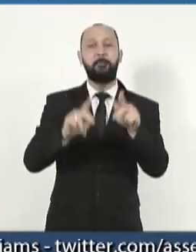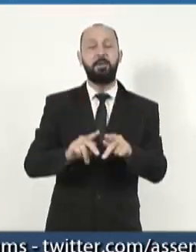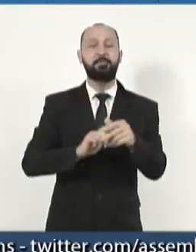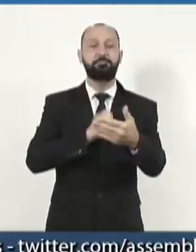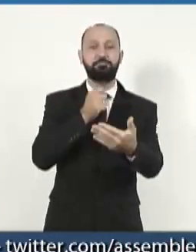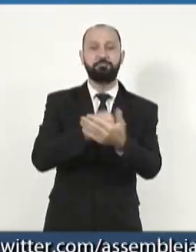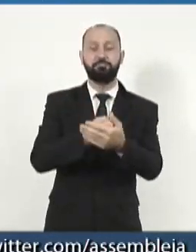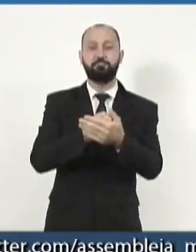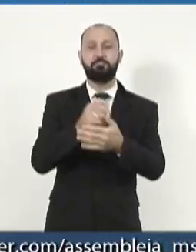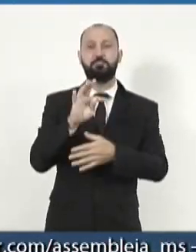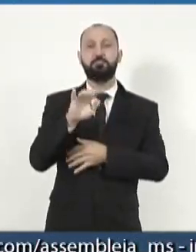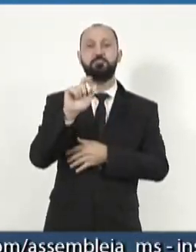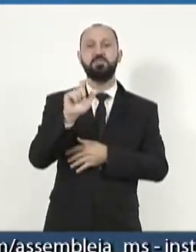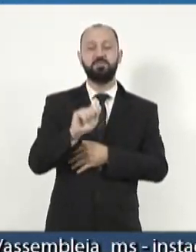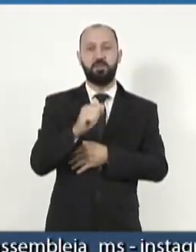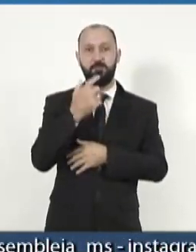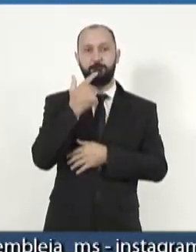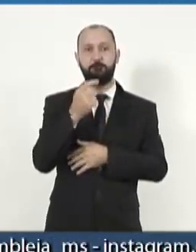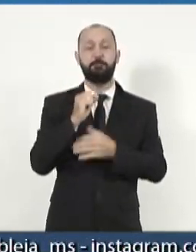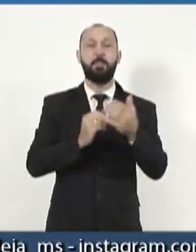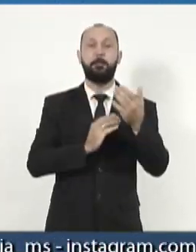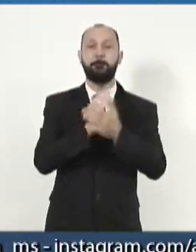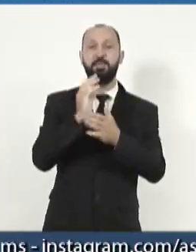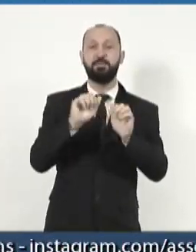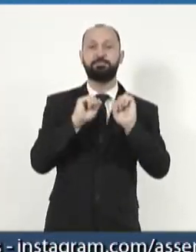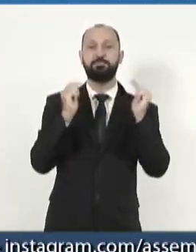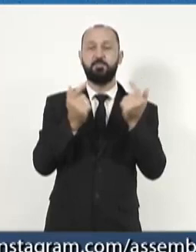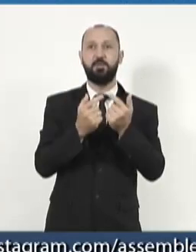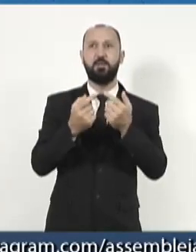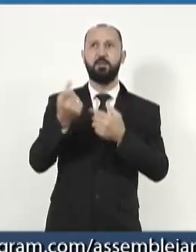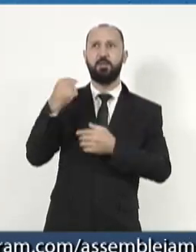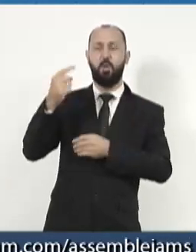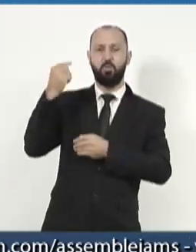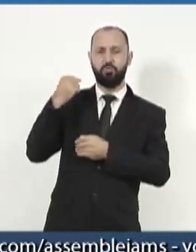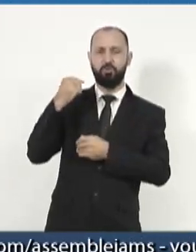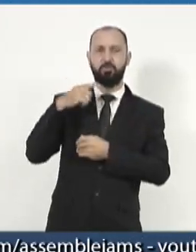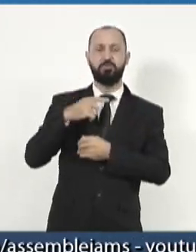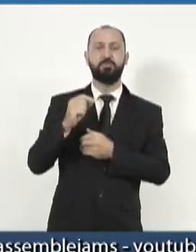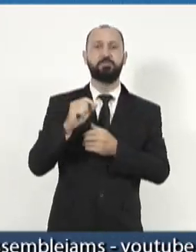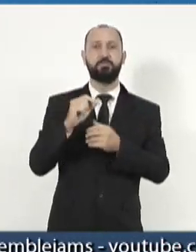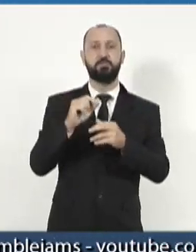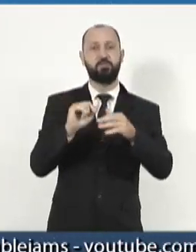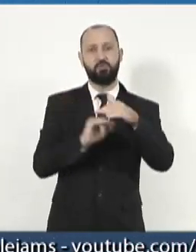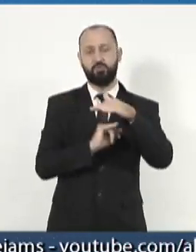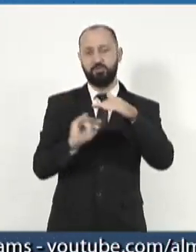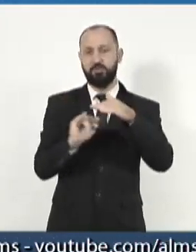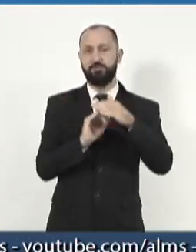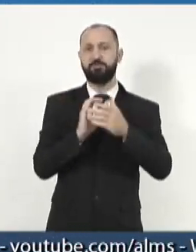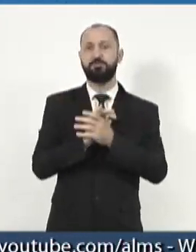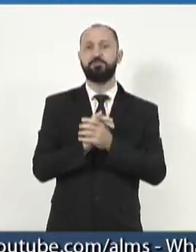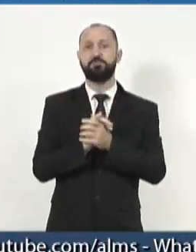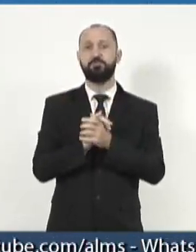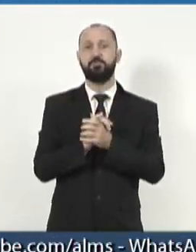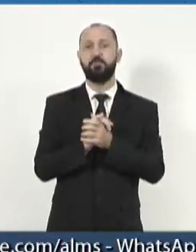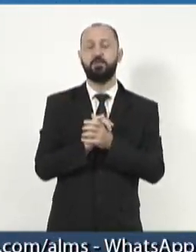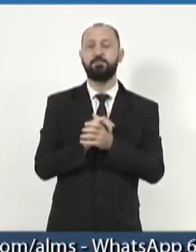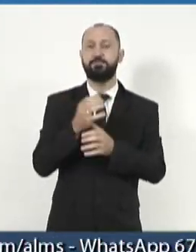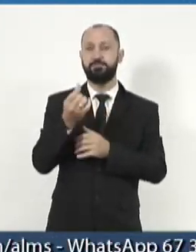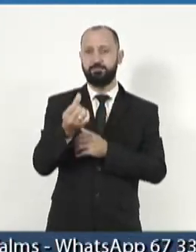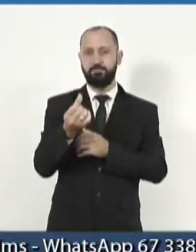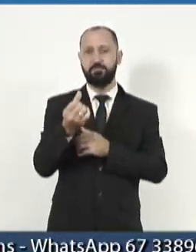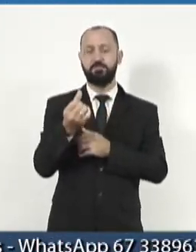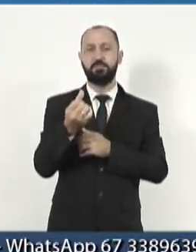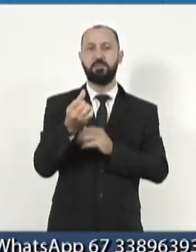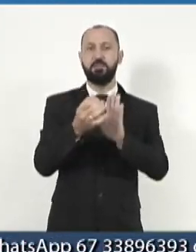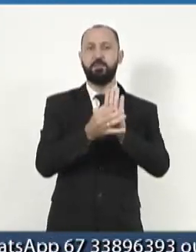maiores informações sobre a situação financeira do plano. E os deputados